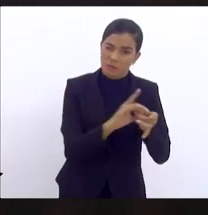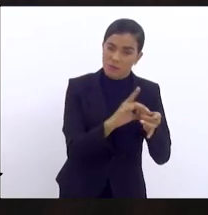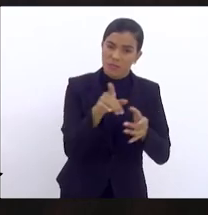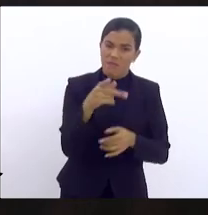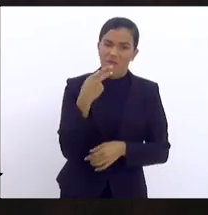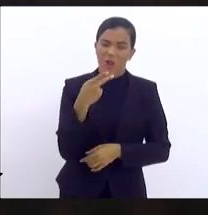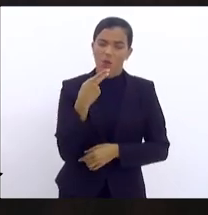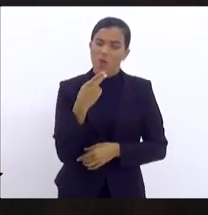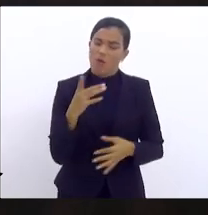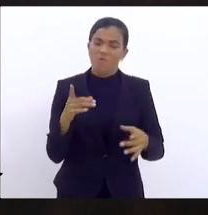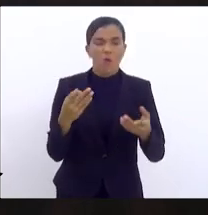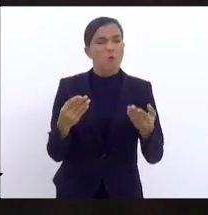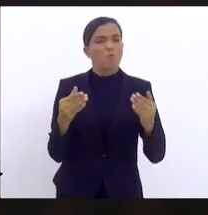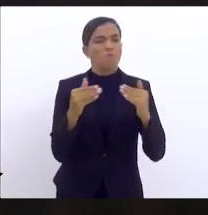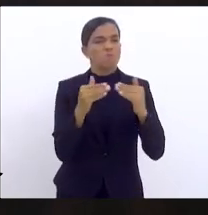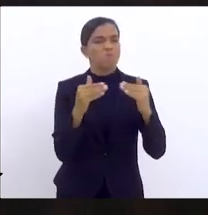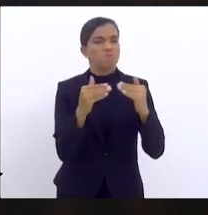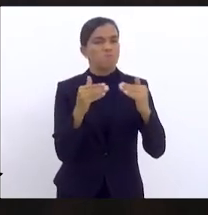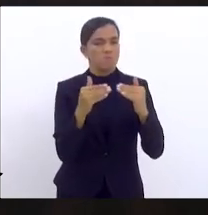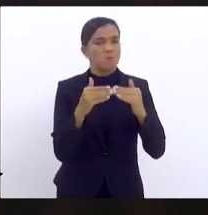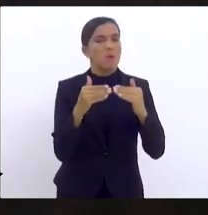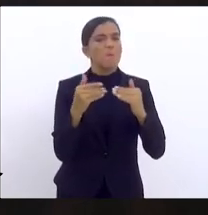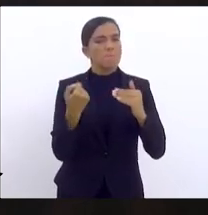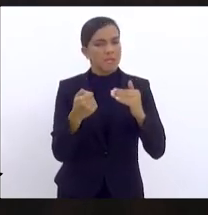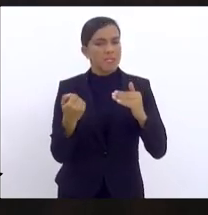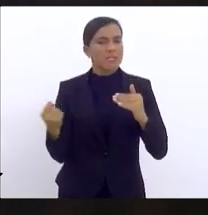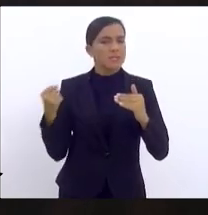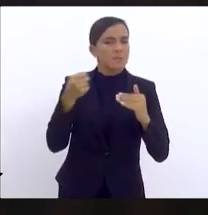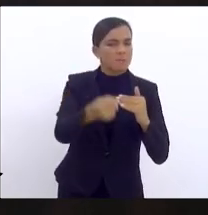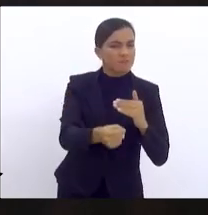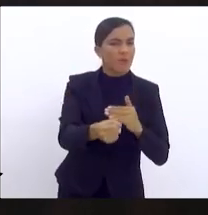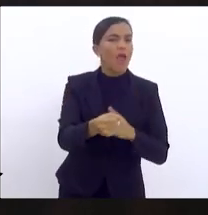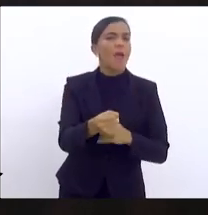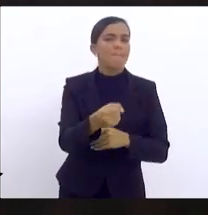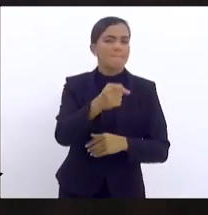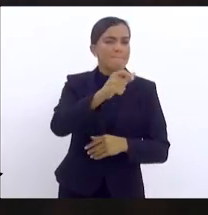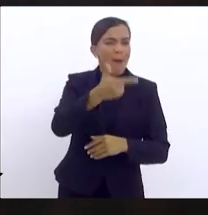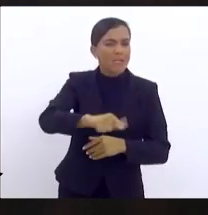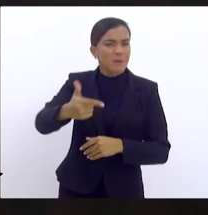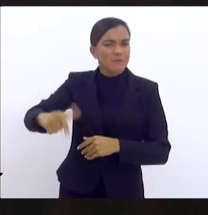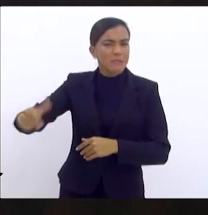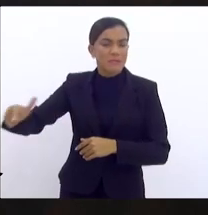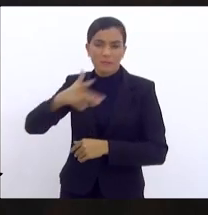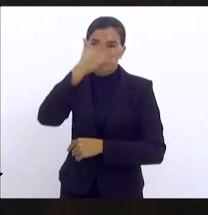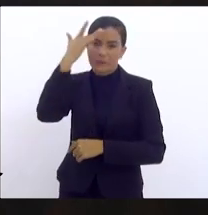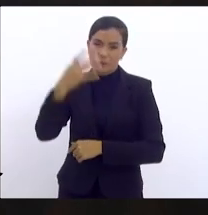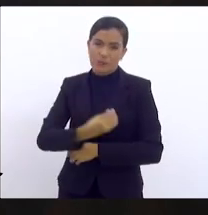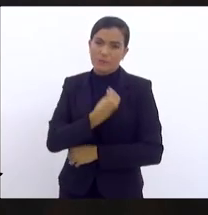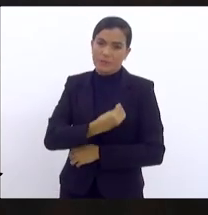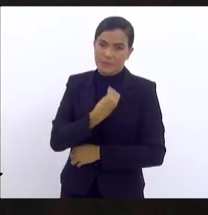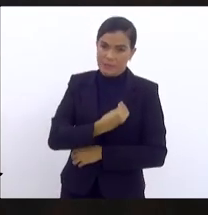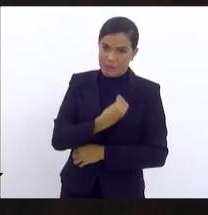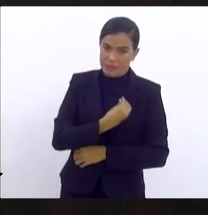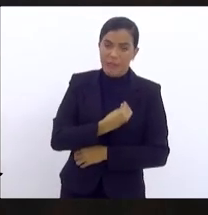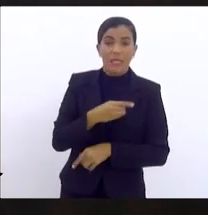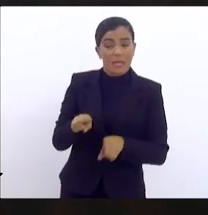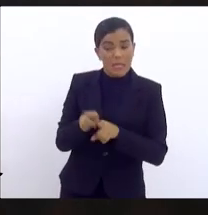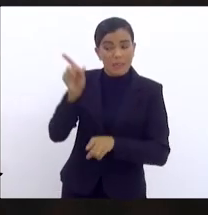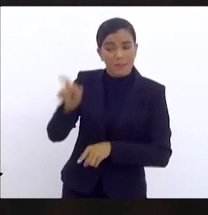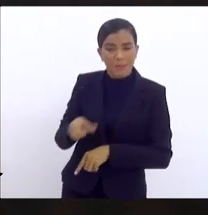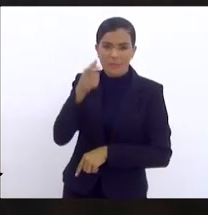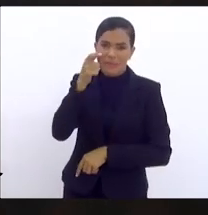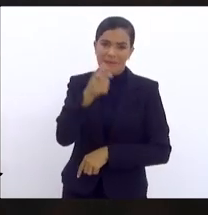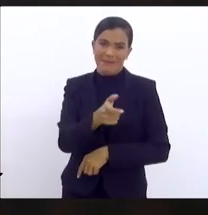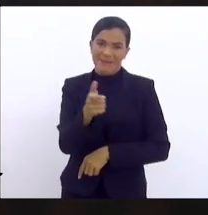concordo plenamente que outros atores precisam ser envolvidos eles precisam também querer estar envolvidos